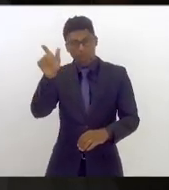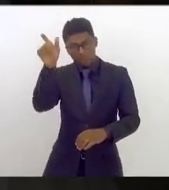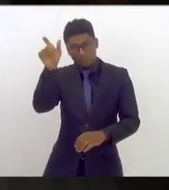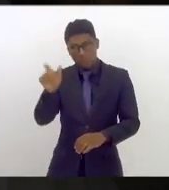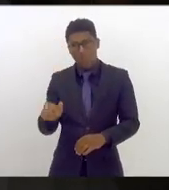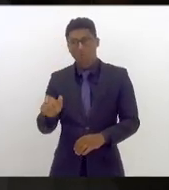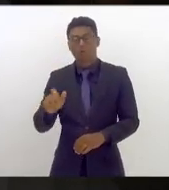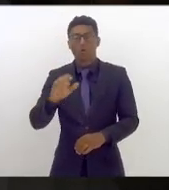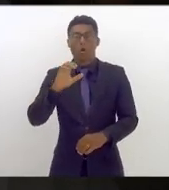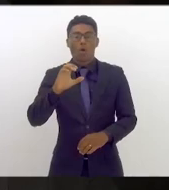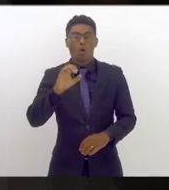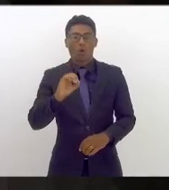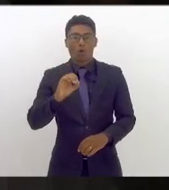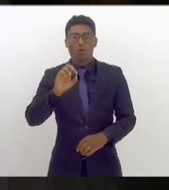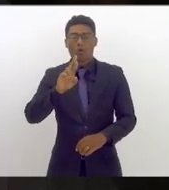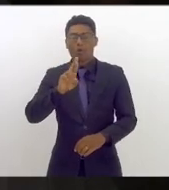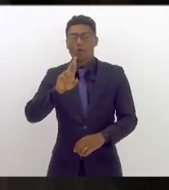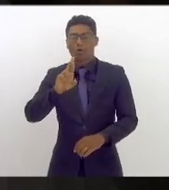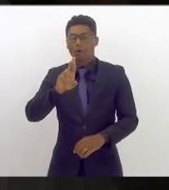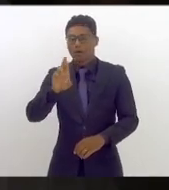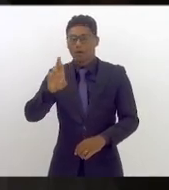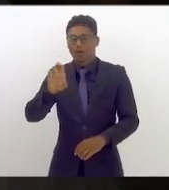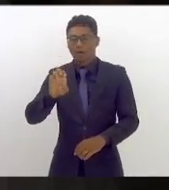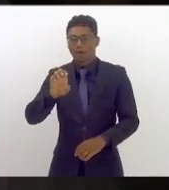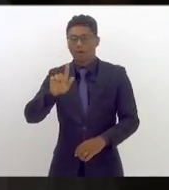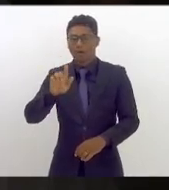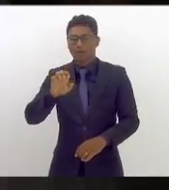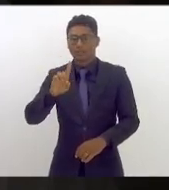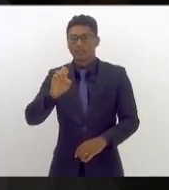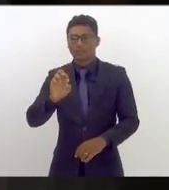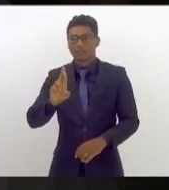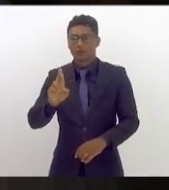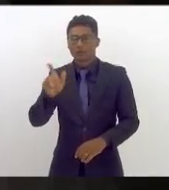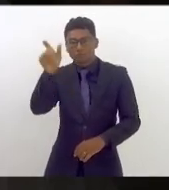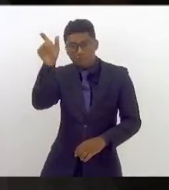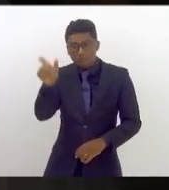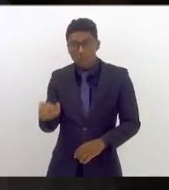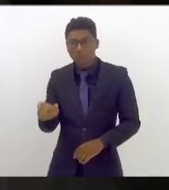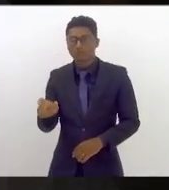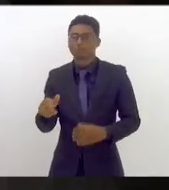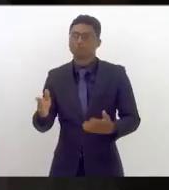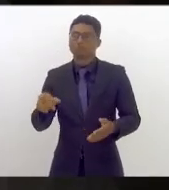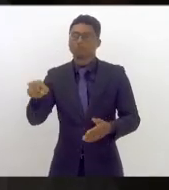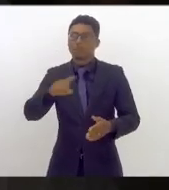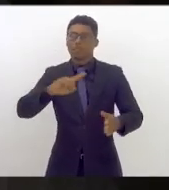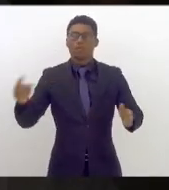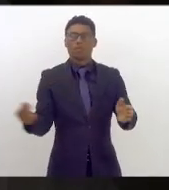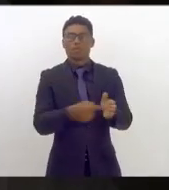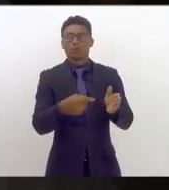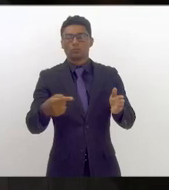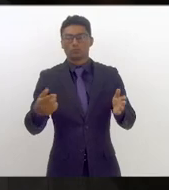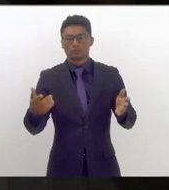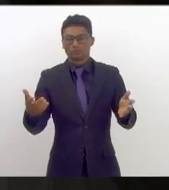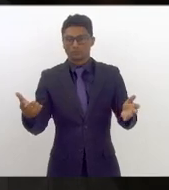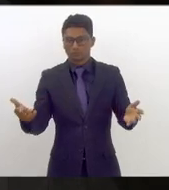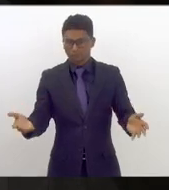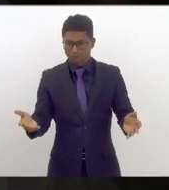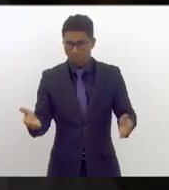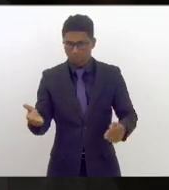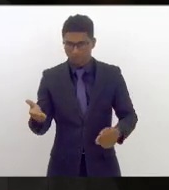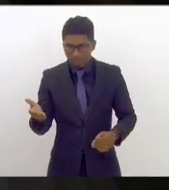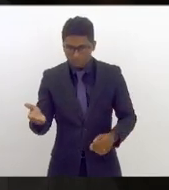Então, por via de consequência, acho eu, dificilmente uma denúncia do corregedor deixa de